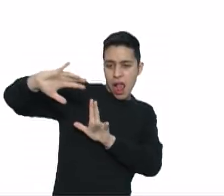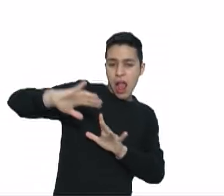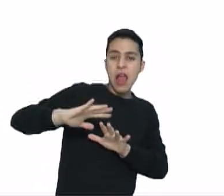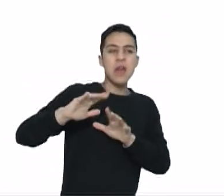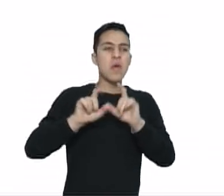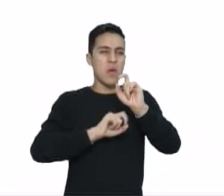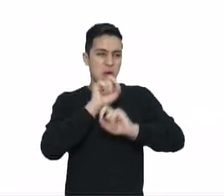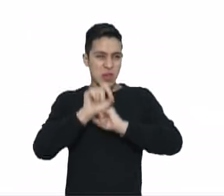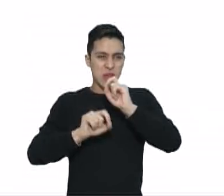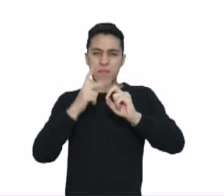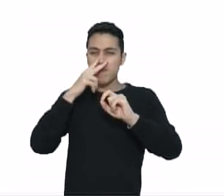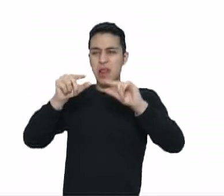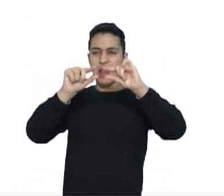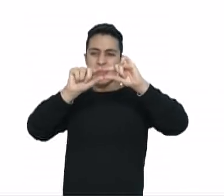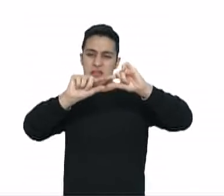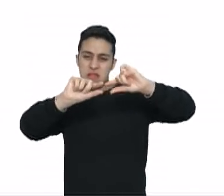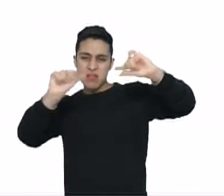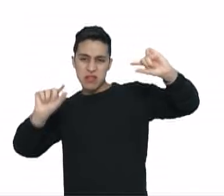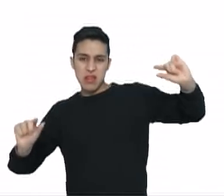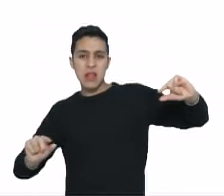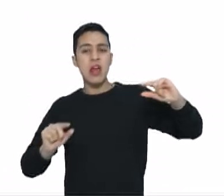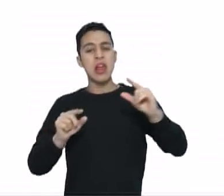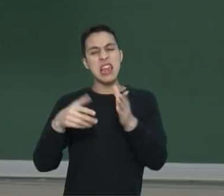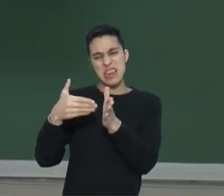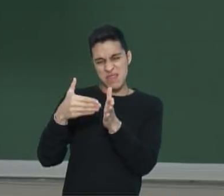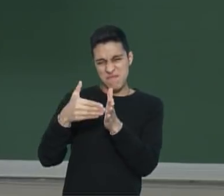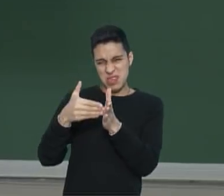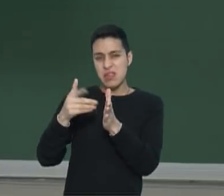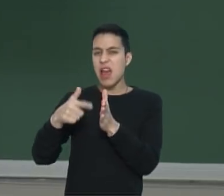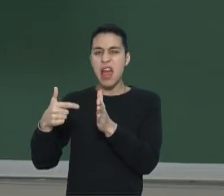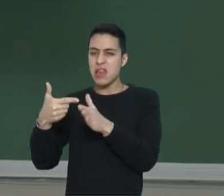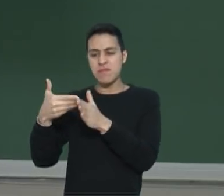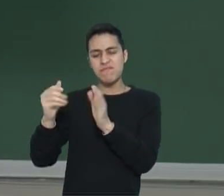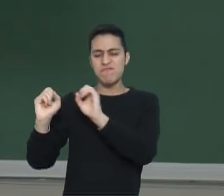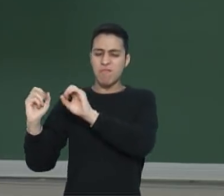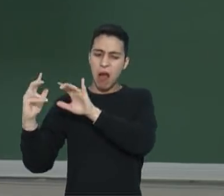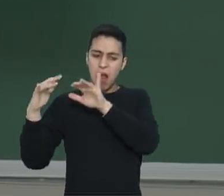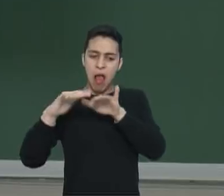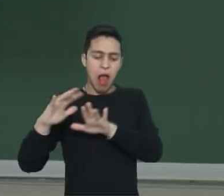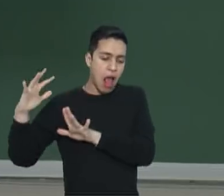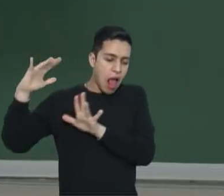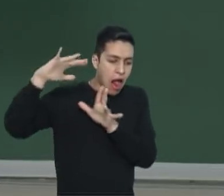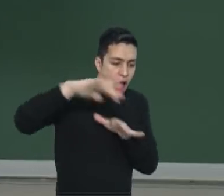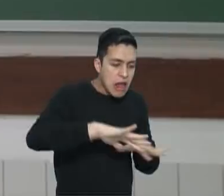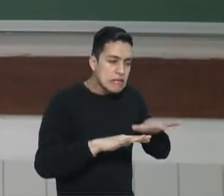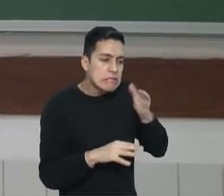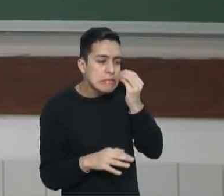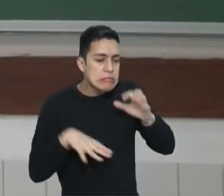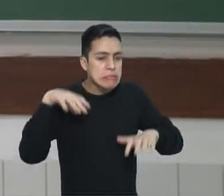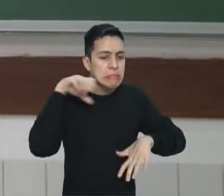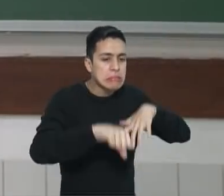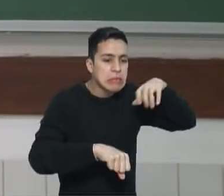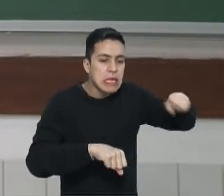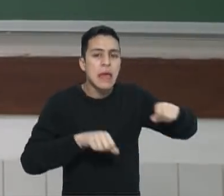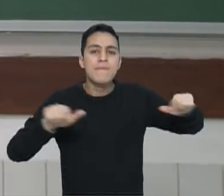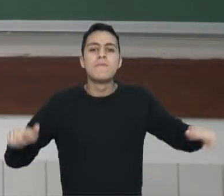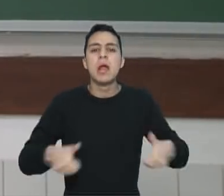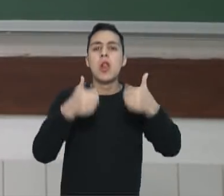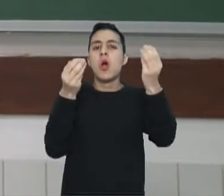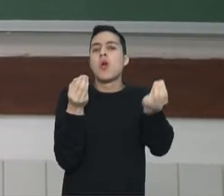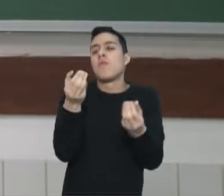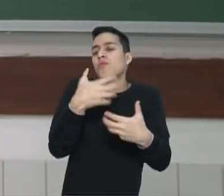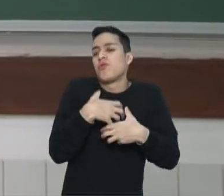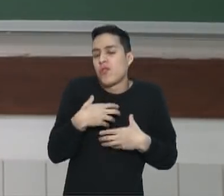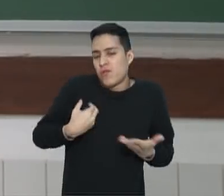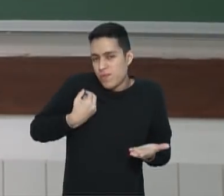margens, aqui seriam os limes do Império Romano, e eles adentrando, né? Tentando buscar o seu território e melhores condições